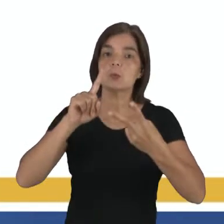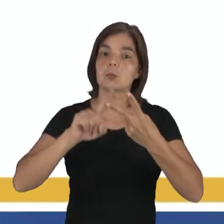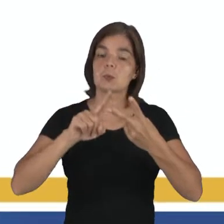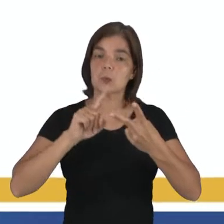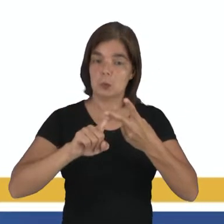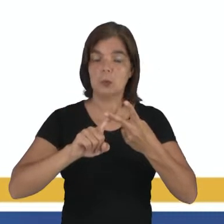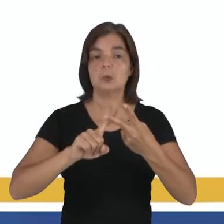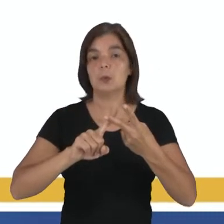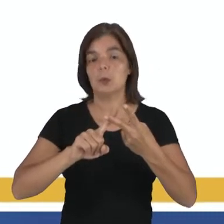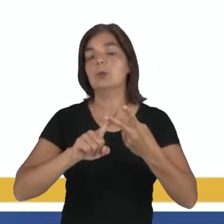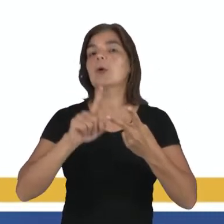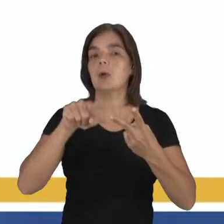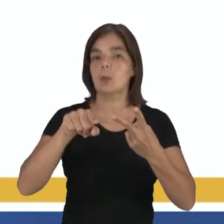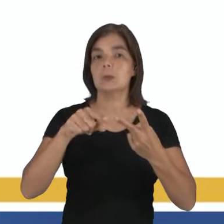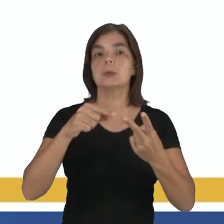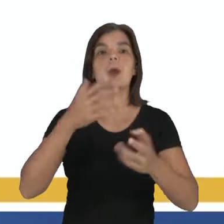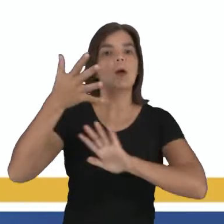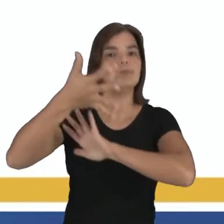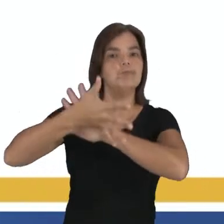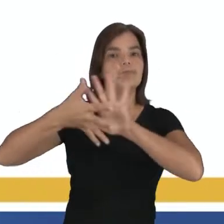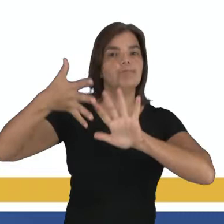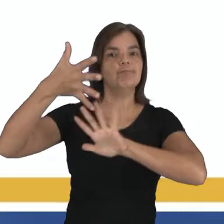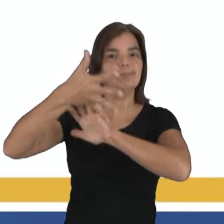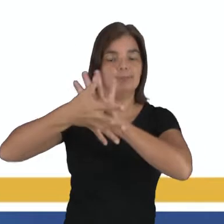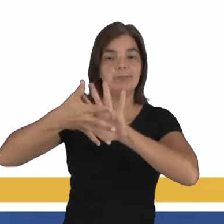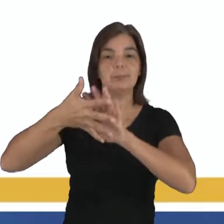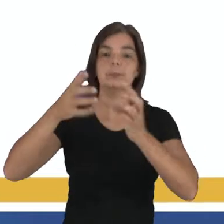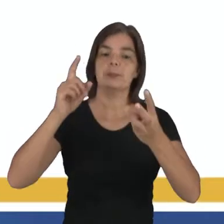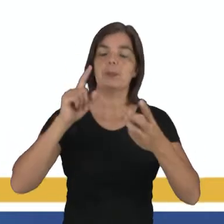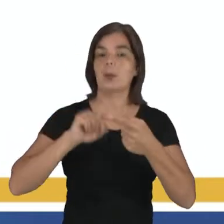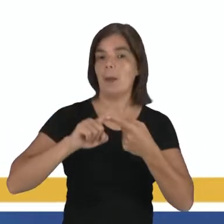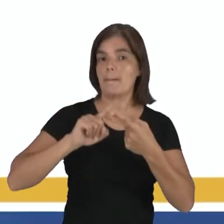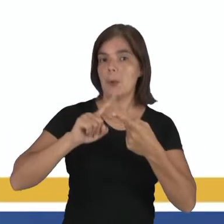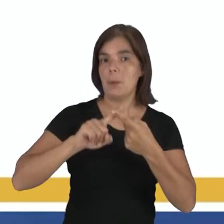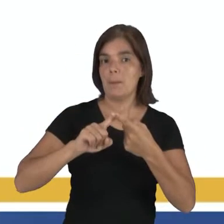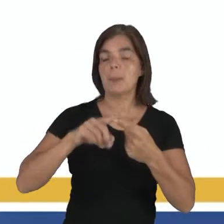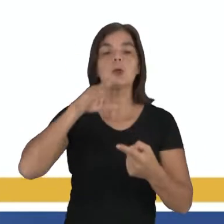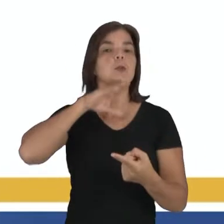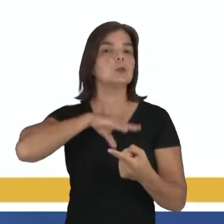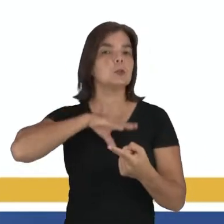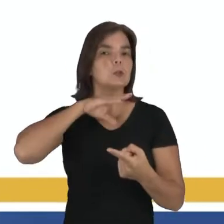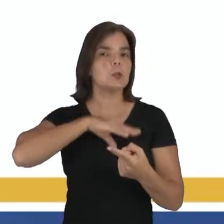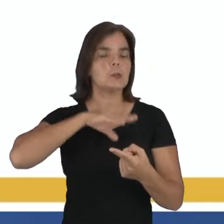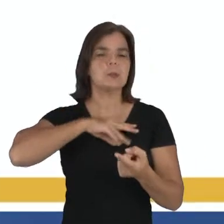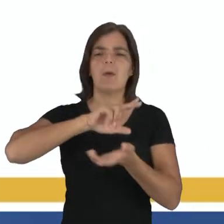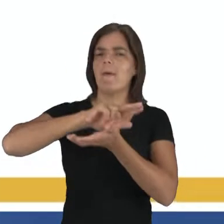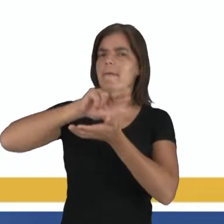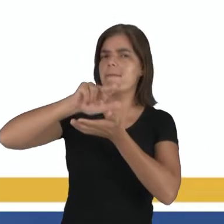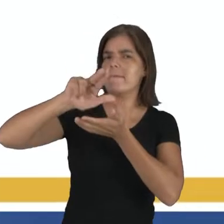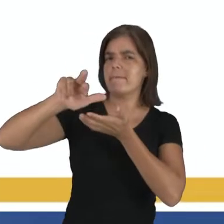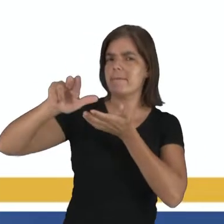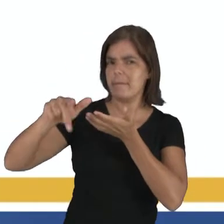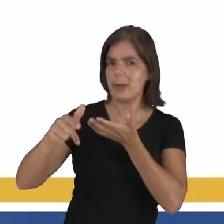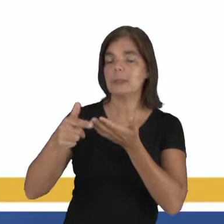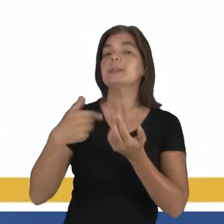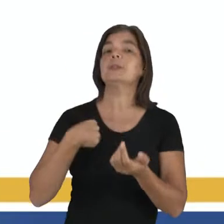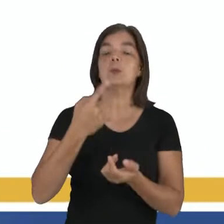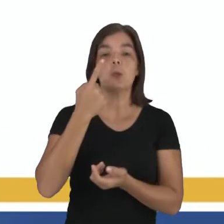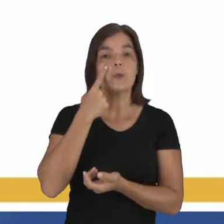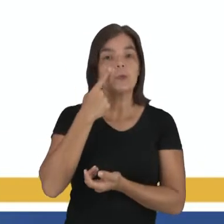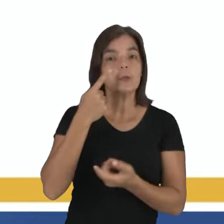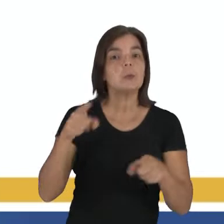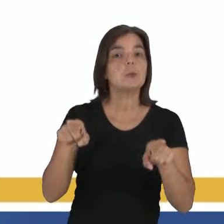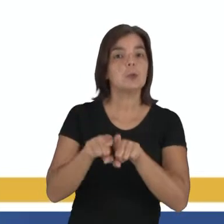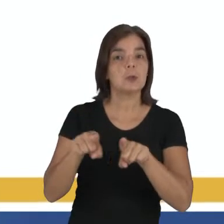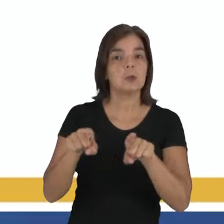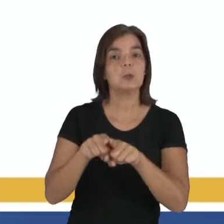língua oficial, que é a Libras. Na nossa primeira língua, língua portuguesa, há várias variações. Como nós